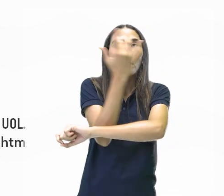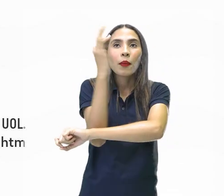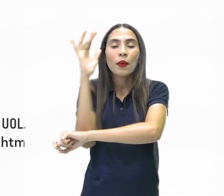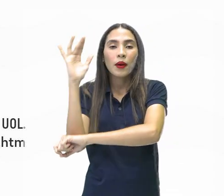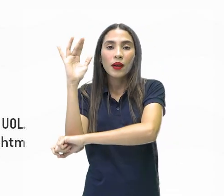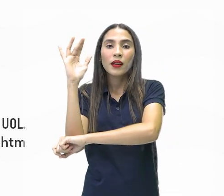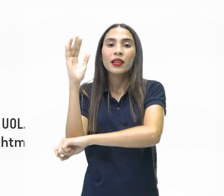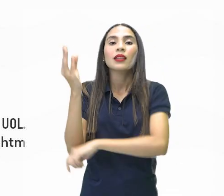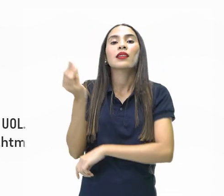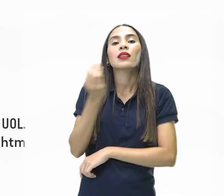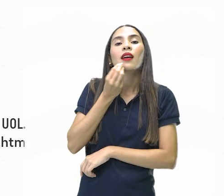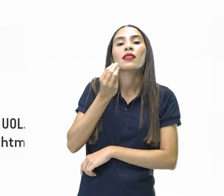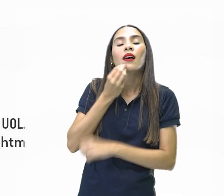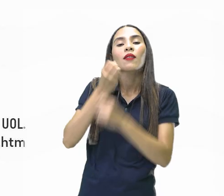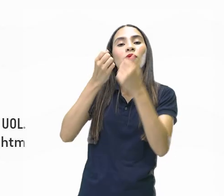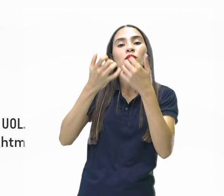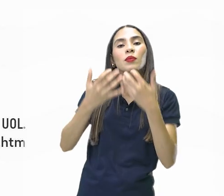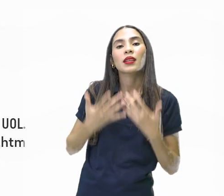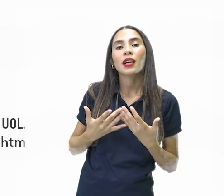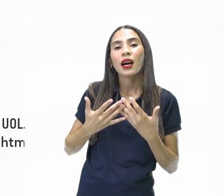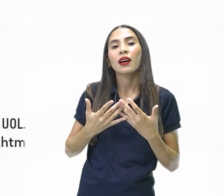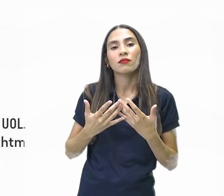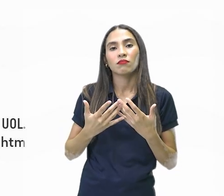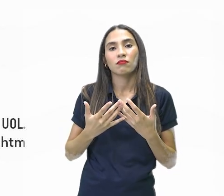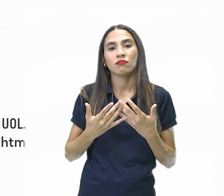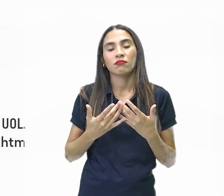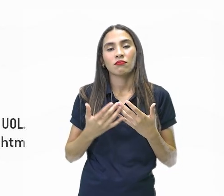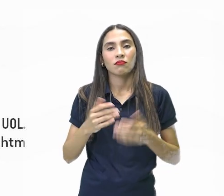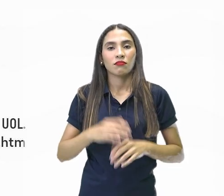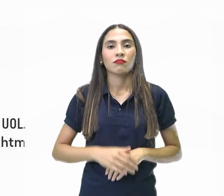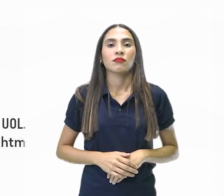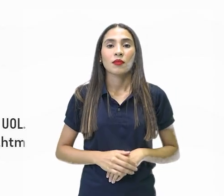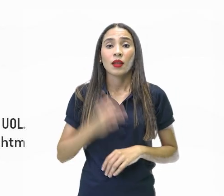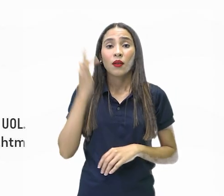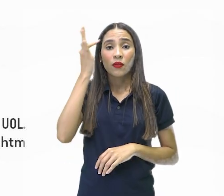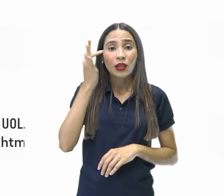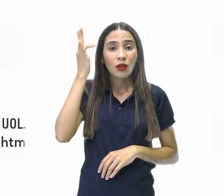a natureza e tentavam encontrar explicações